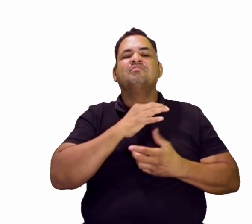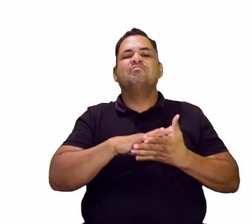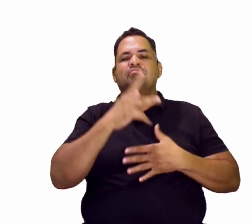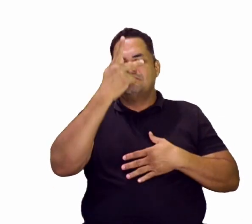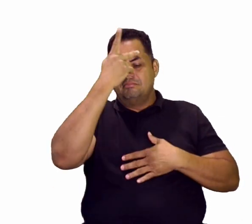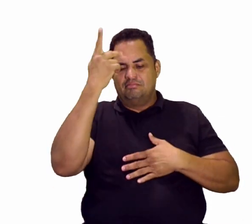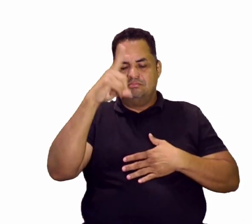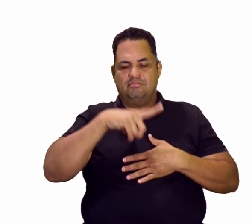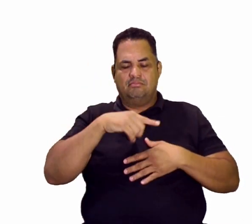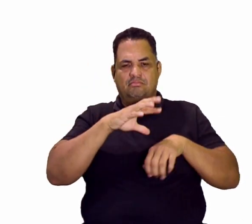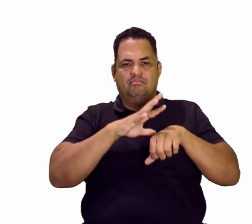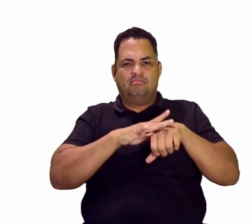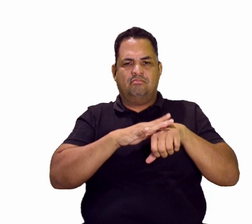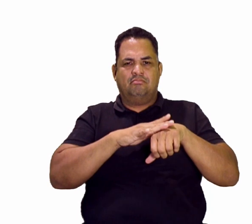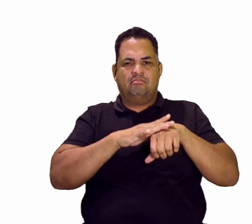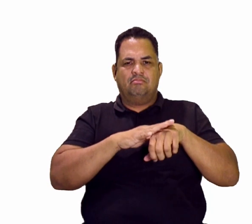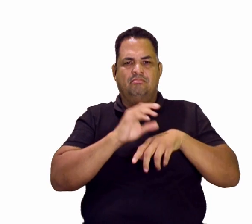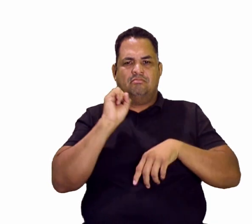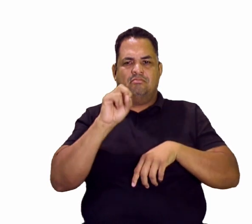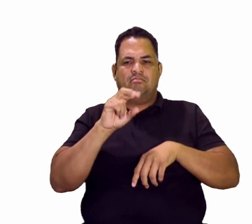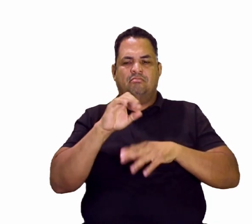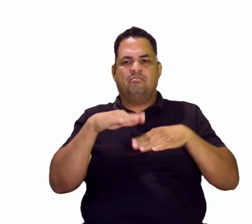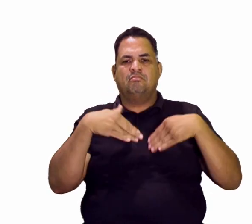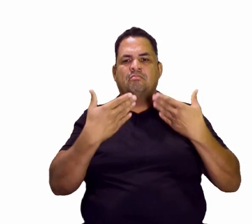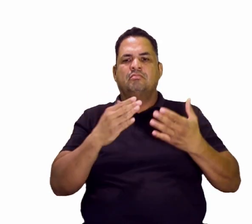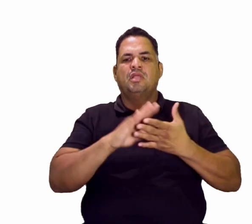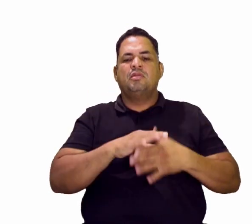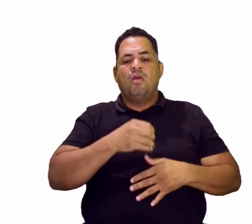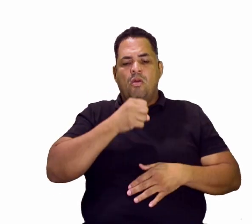que está com o vírus. Quando essa pessoa